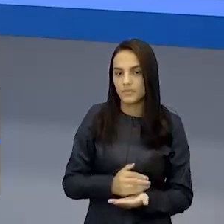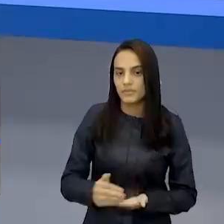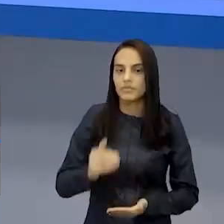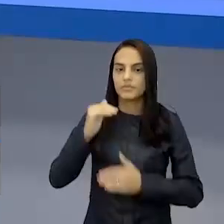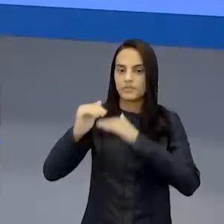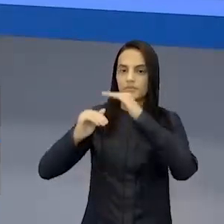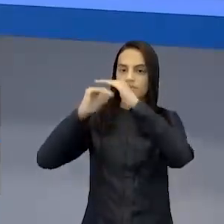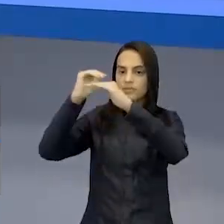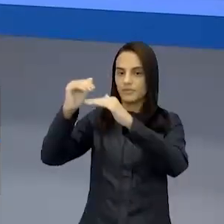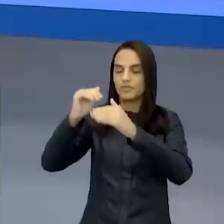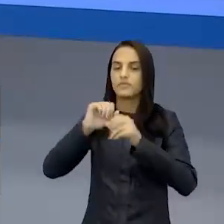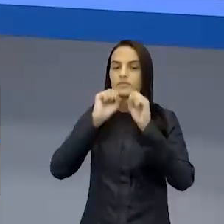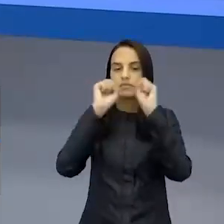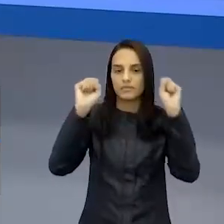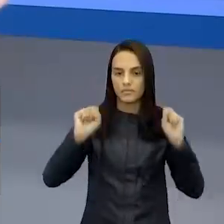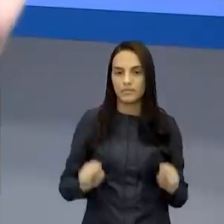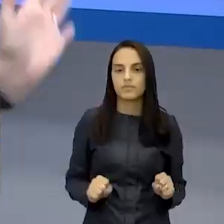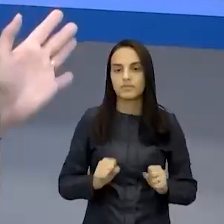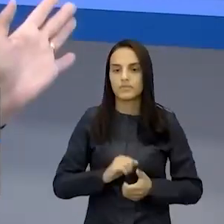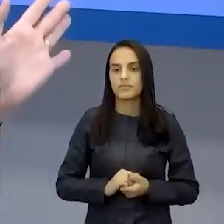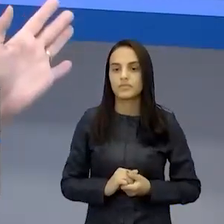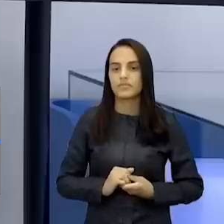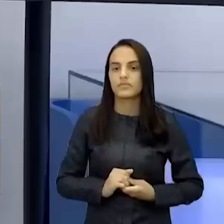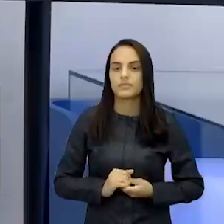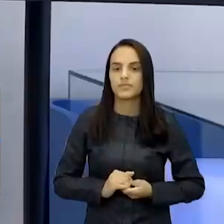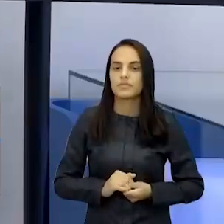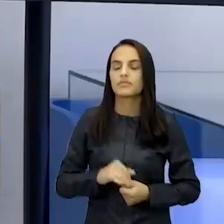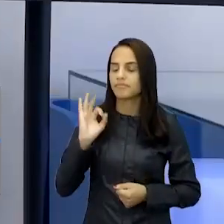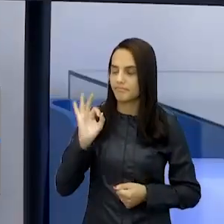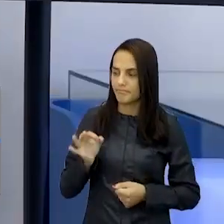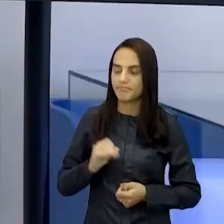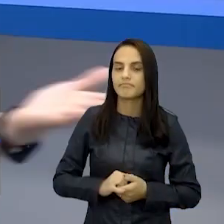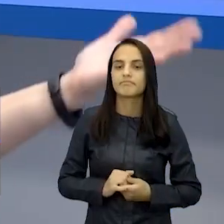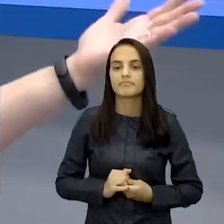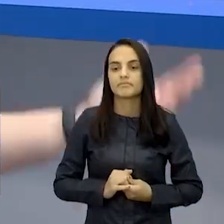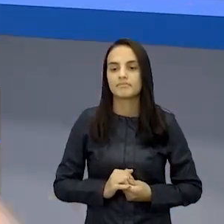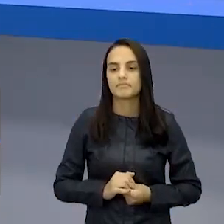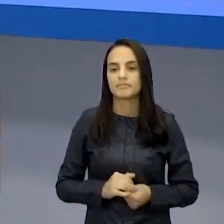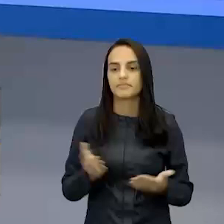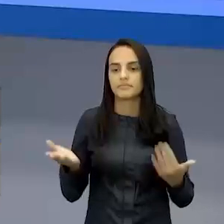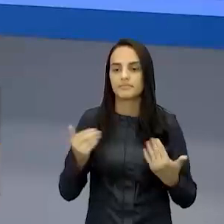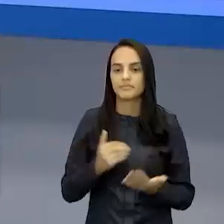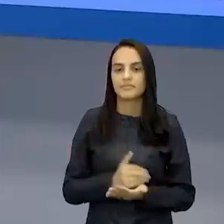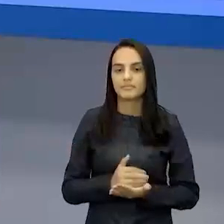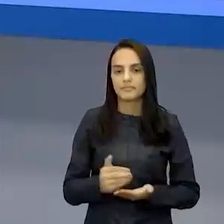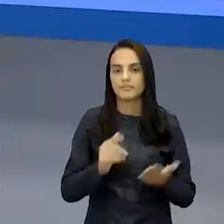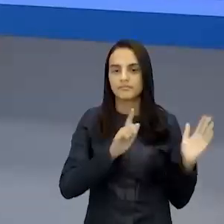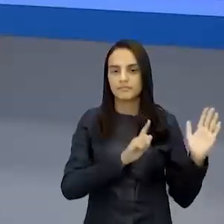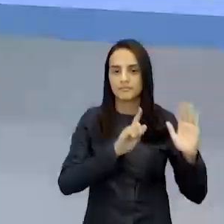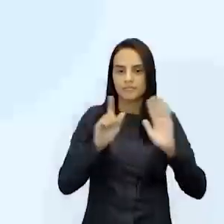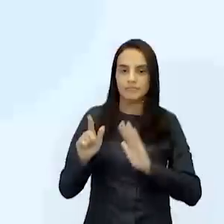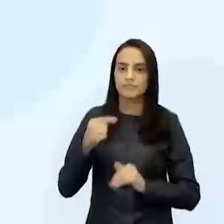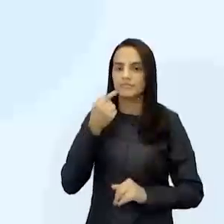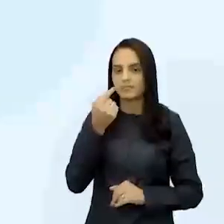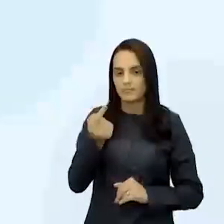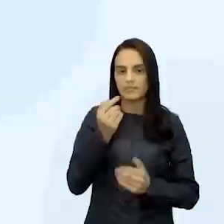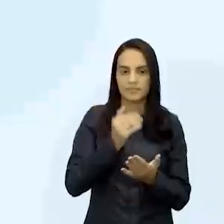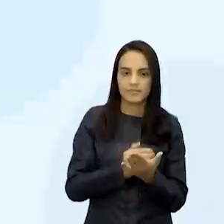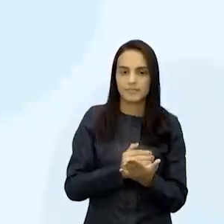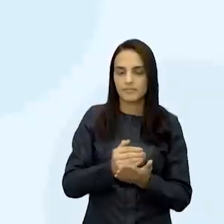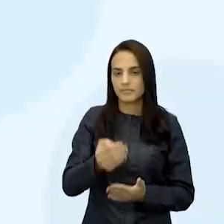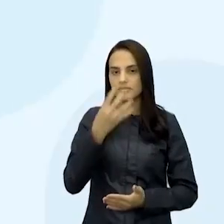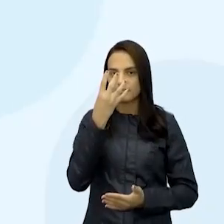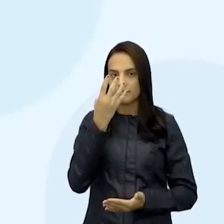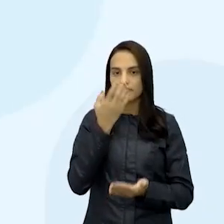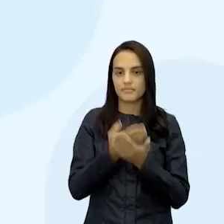2 semanas, mais uma, e pode oscilar aí. É isso, né? É isso. Tá bom. Então, vamos começar. Semana 1, introdução, são 4